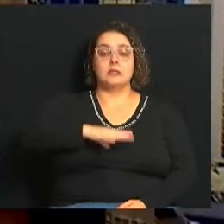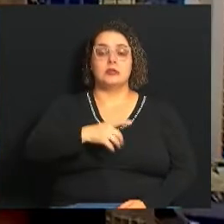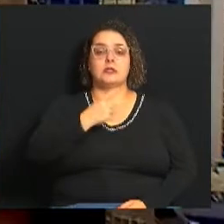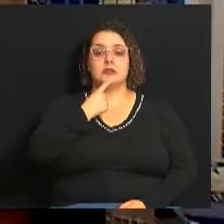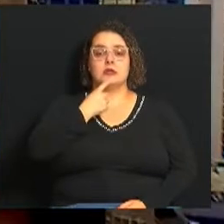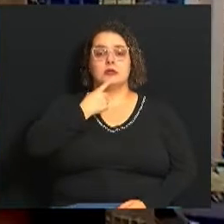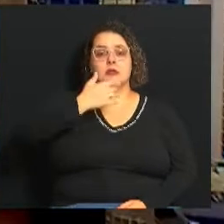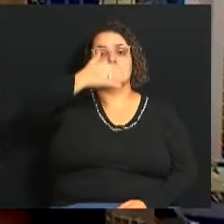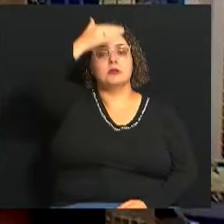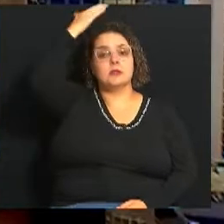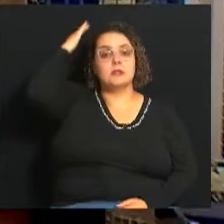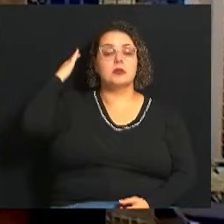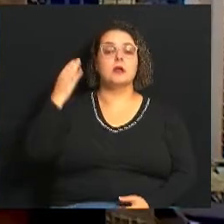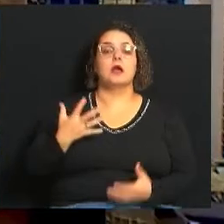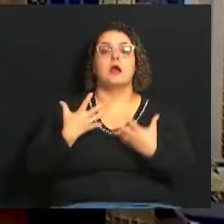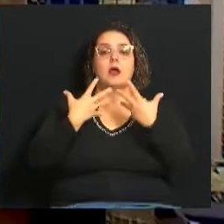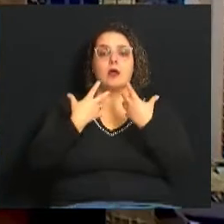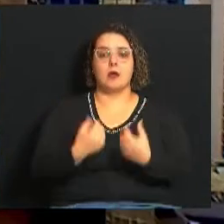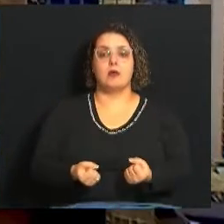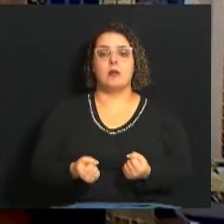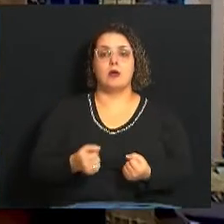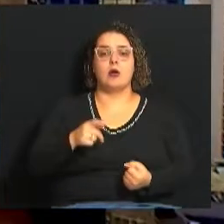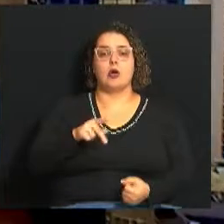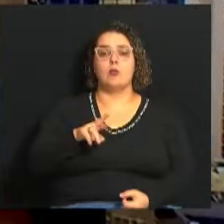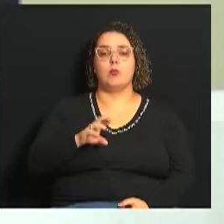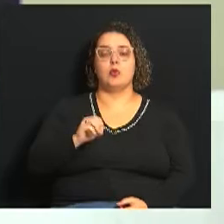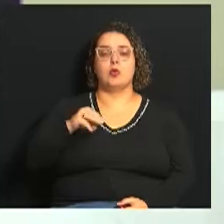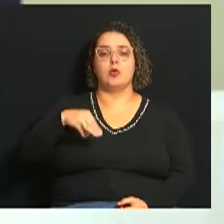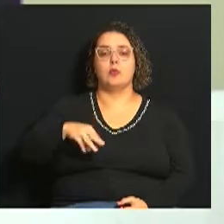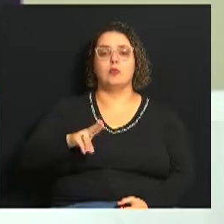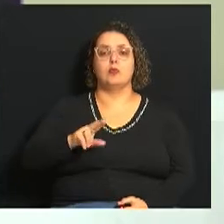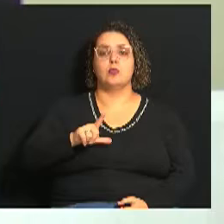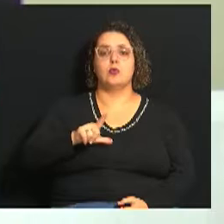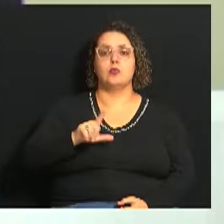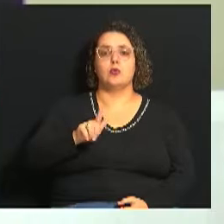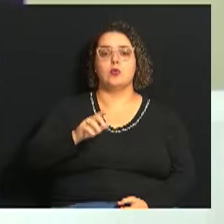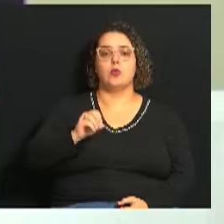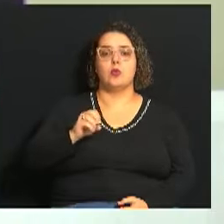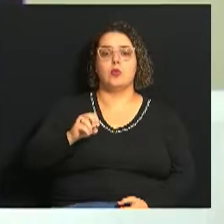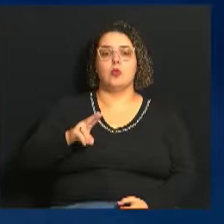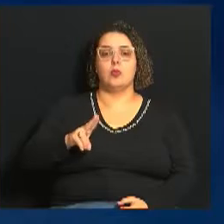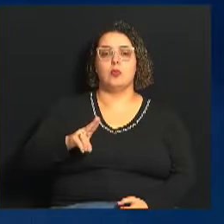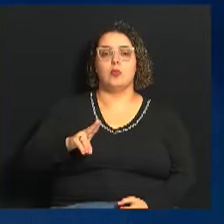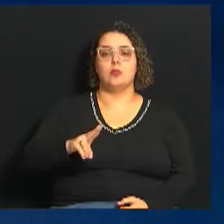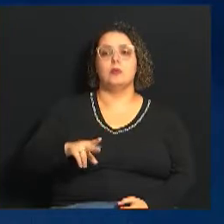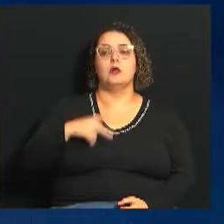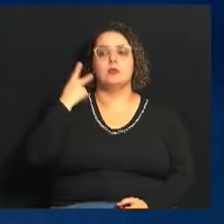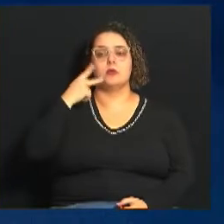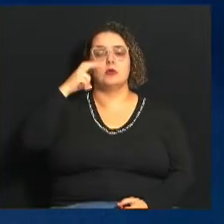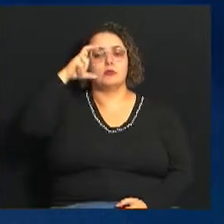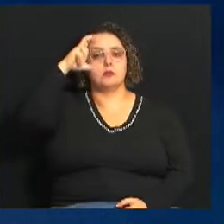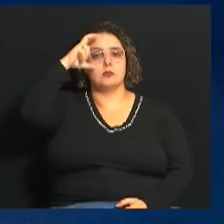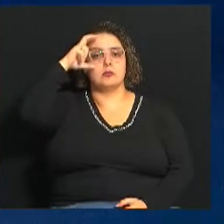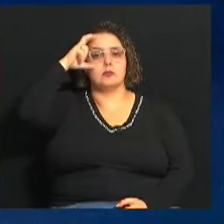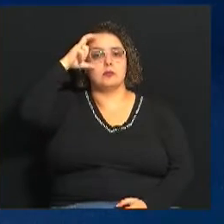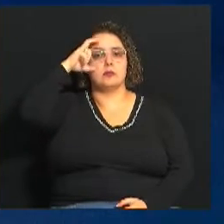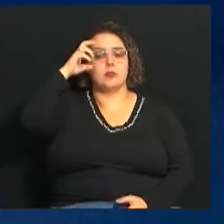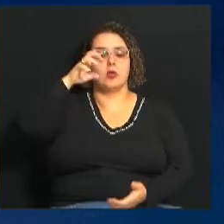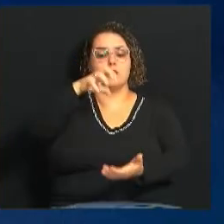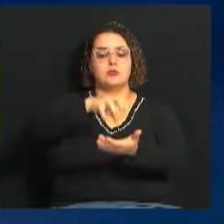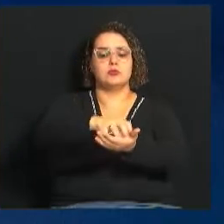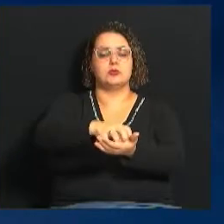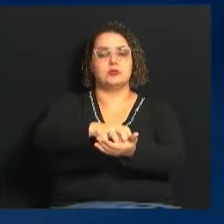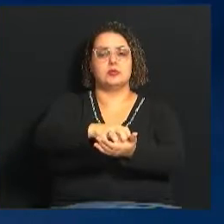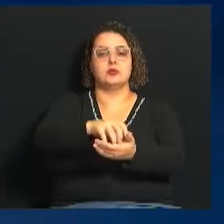Saad, sancionou e promulgou a lei apresentada pelo vereador Carlinhos Camelô, que reconhece o Centro Popular